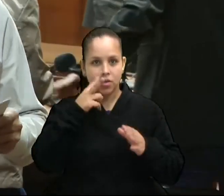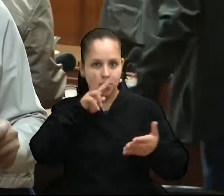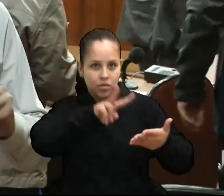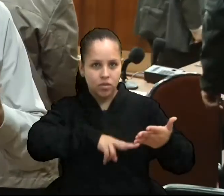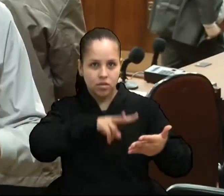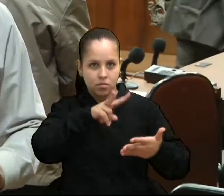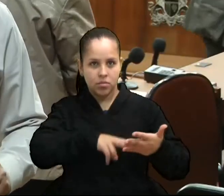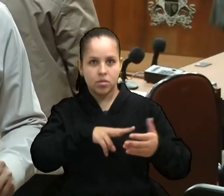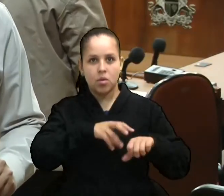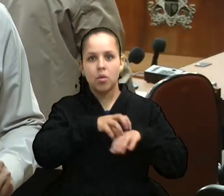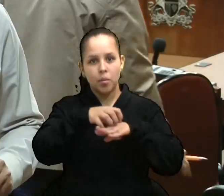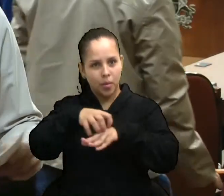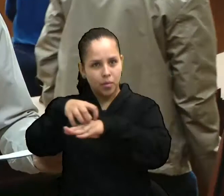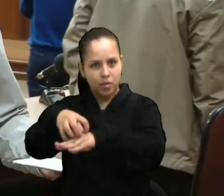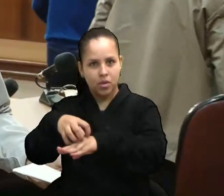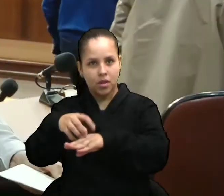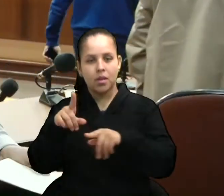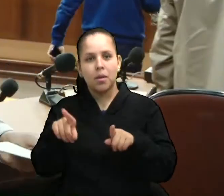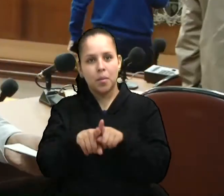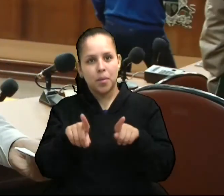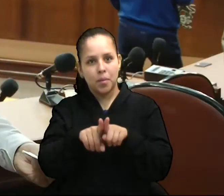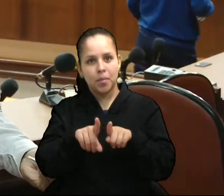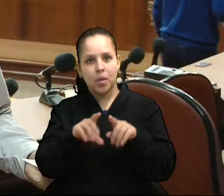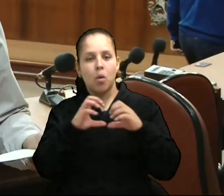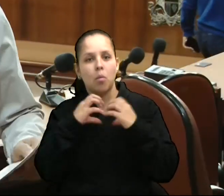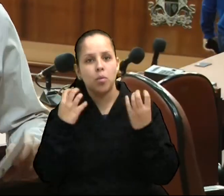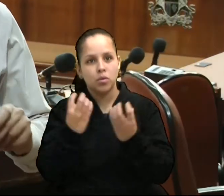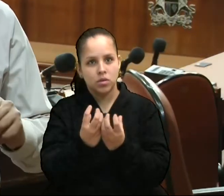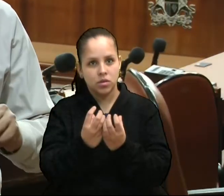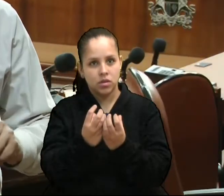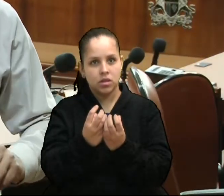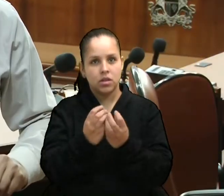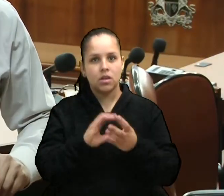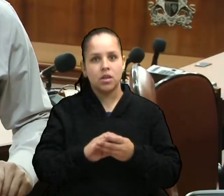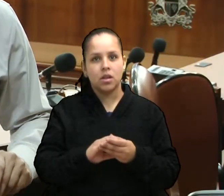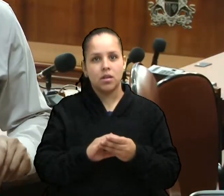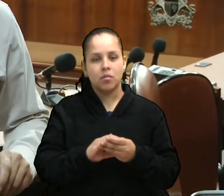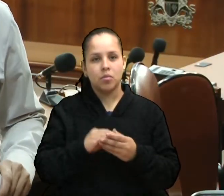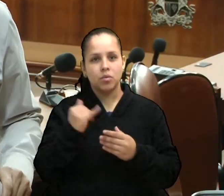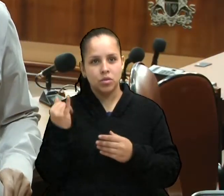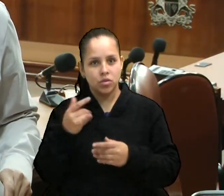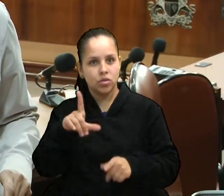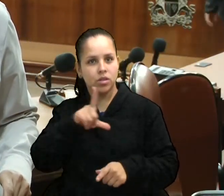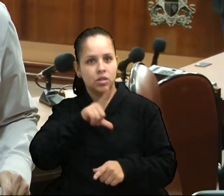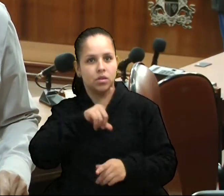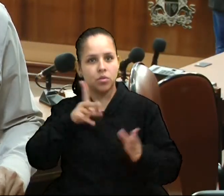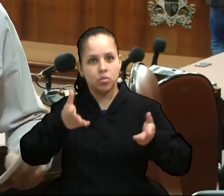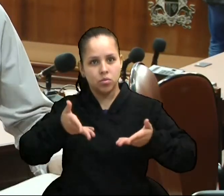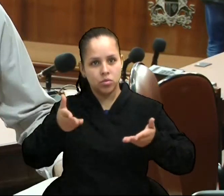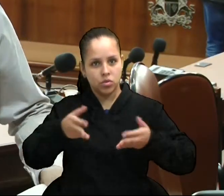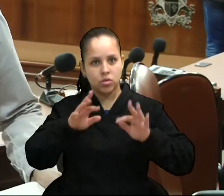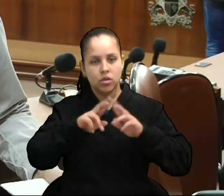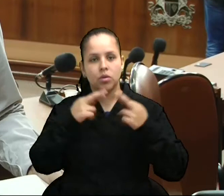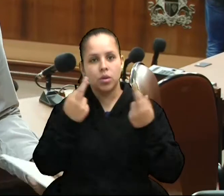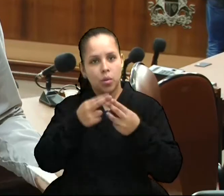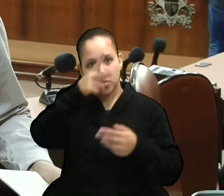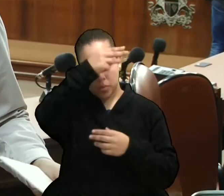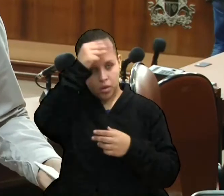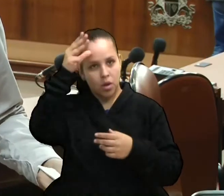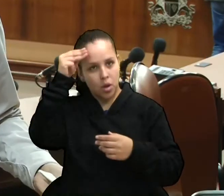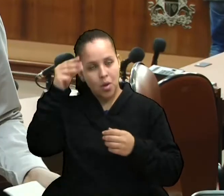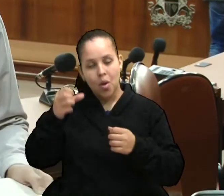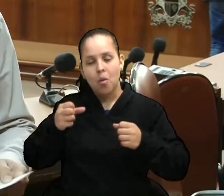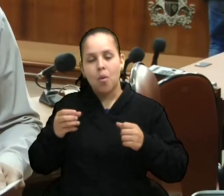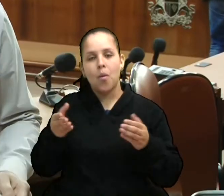Habitação e também pela comunidade. Por isso, a necessidade legal de ser realizada essa audiência pública, que você pode acompanhar ao vivo